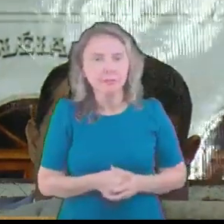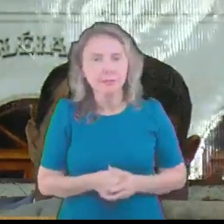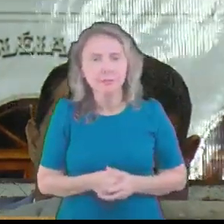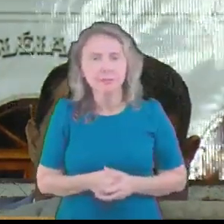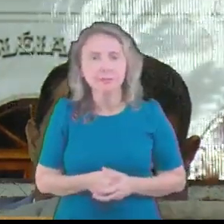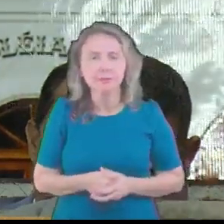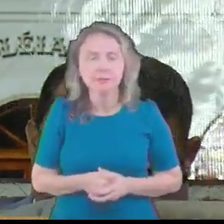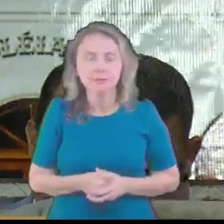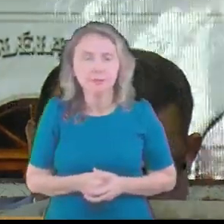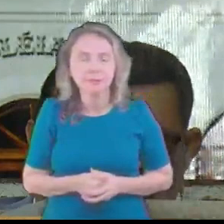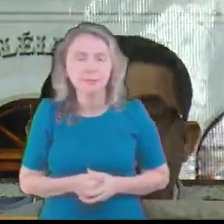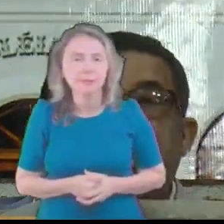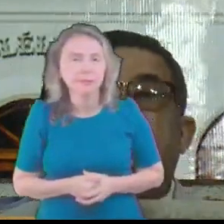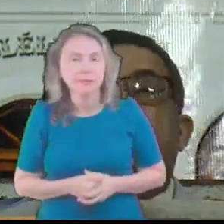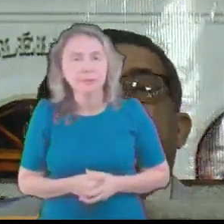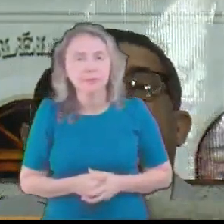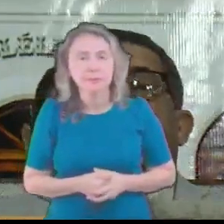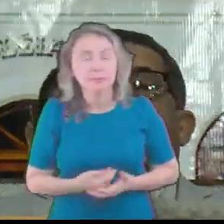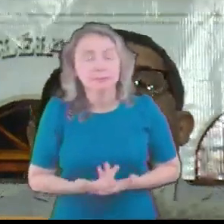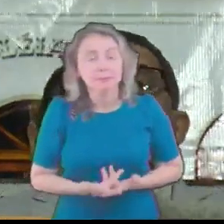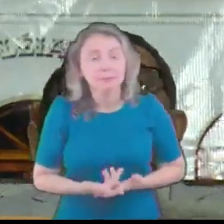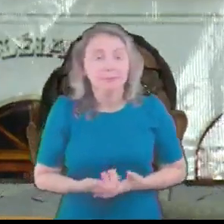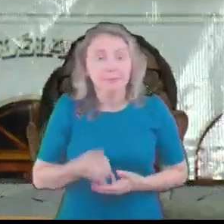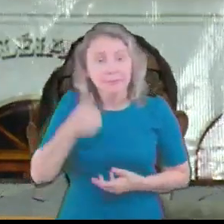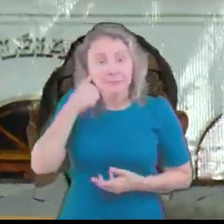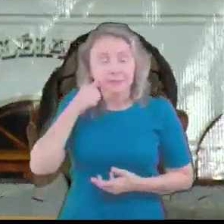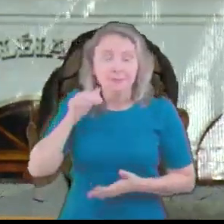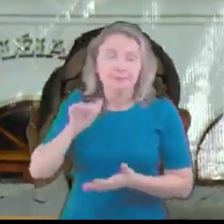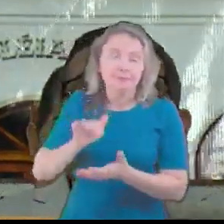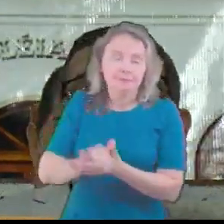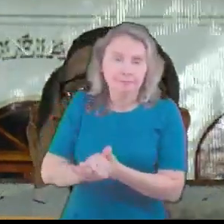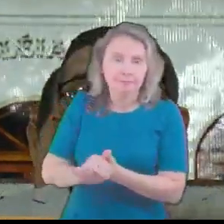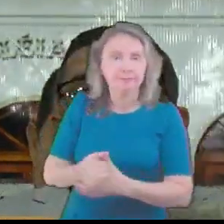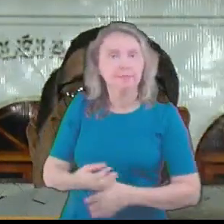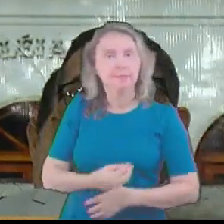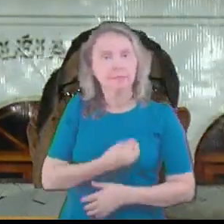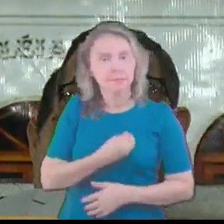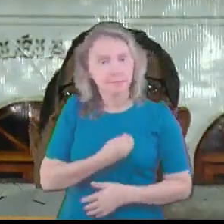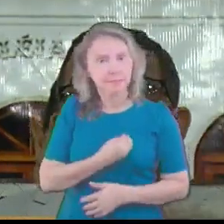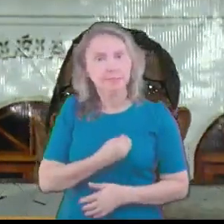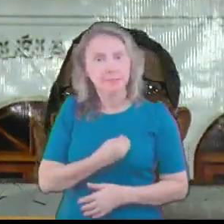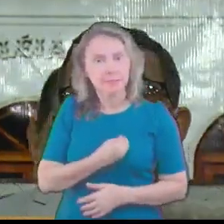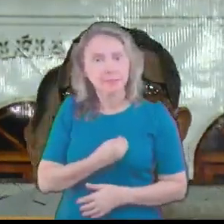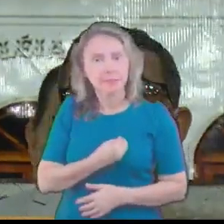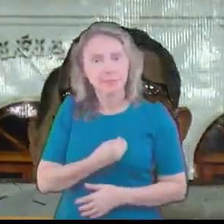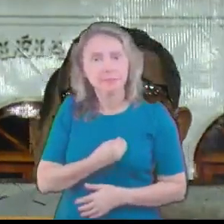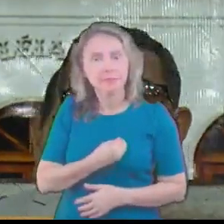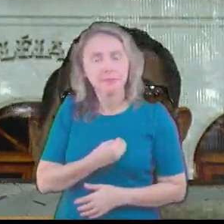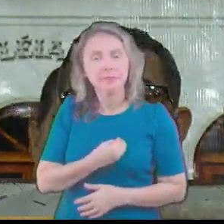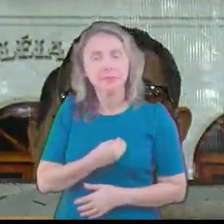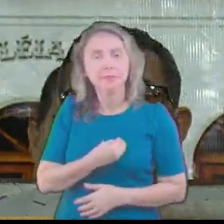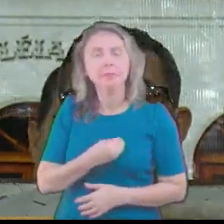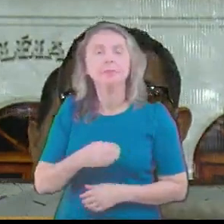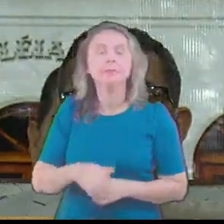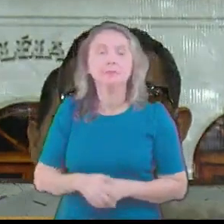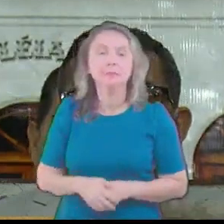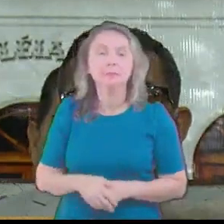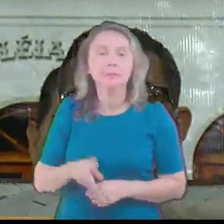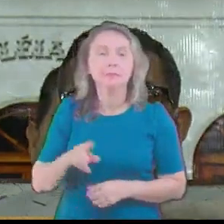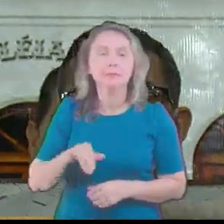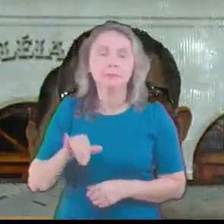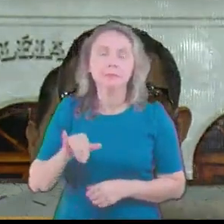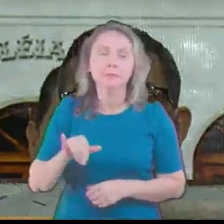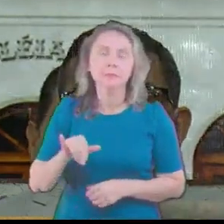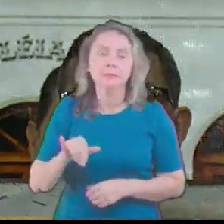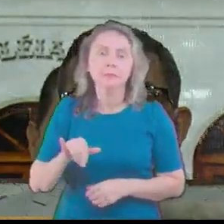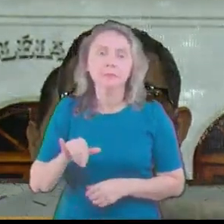E ele fica com a esperança de uma esposa que vai colocar a decisão dele nas suas mãos